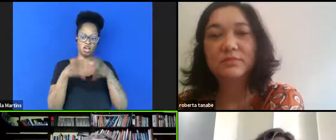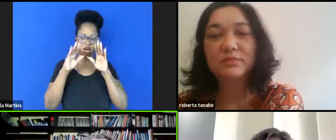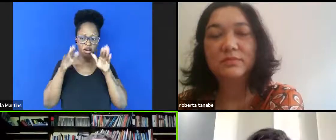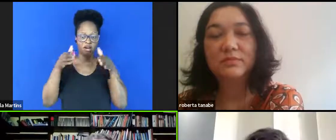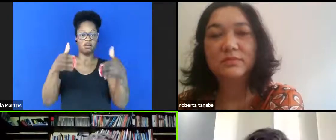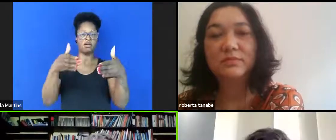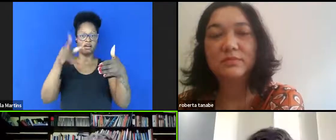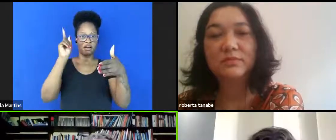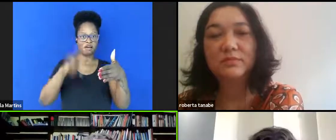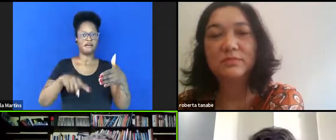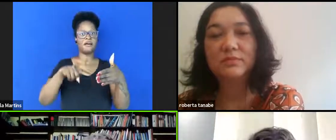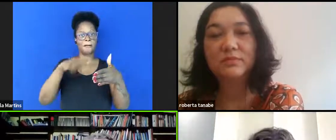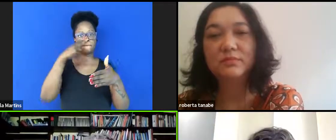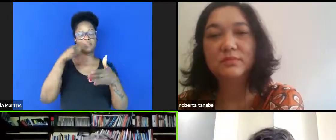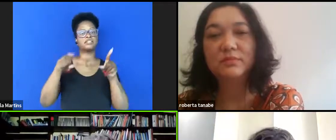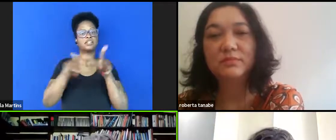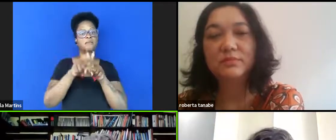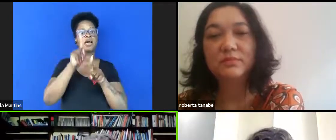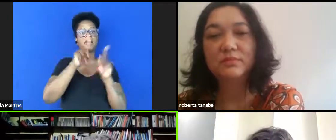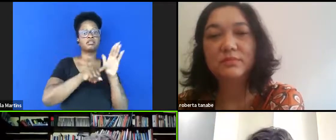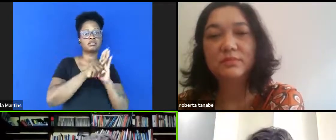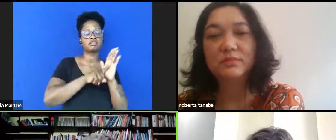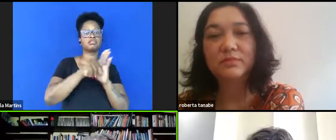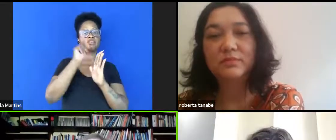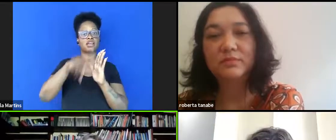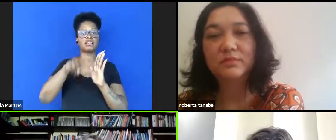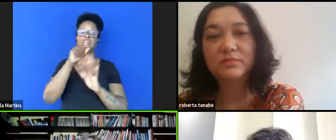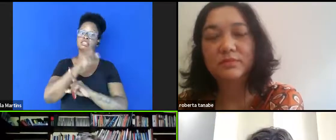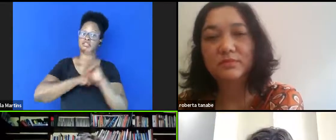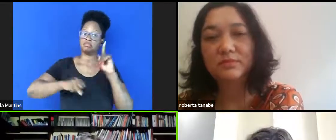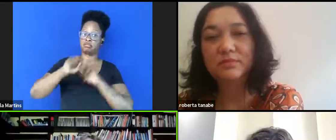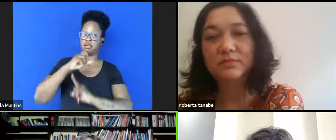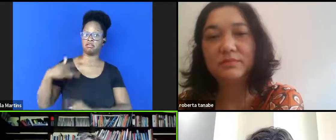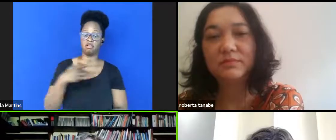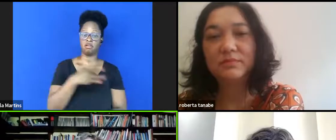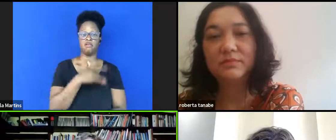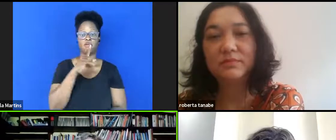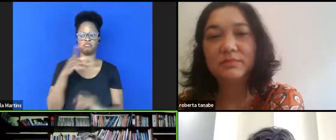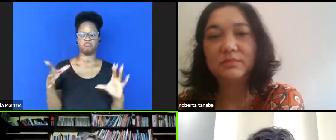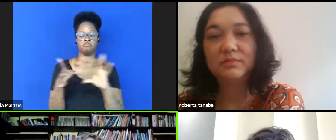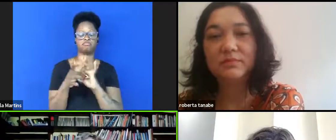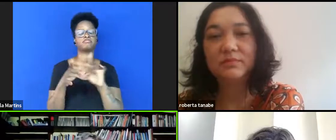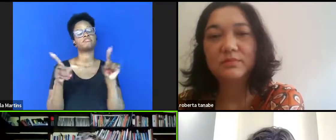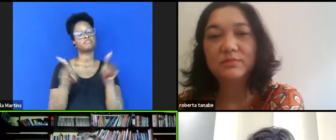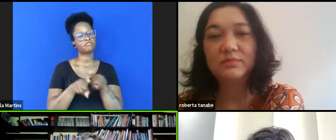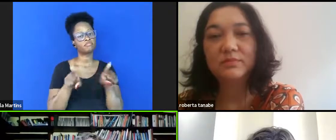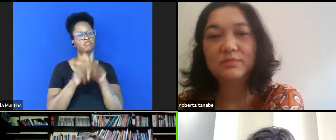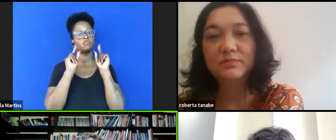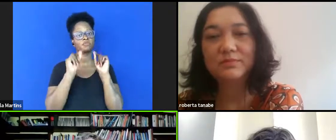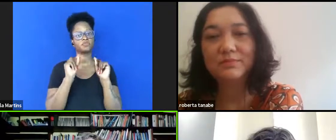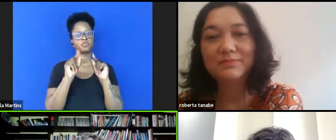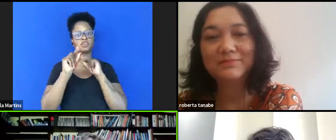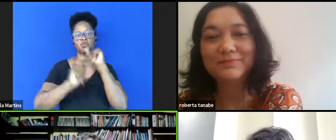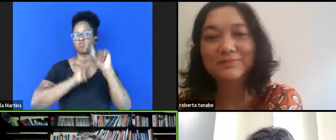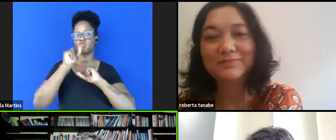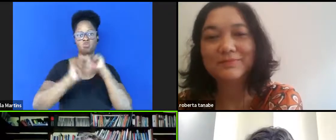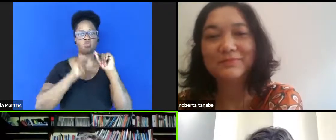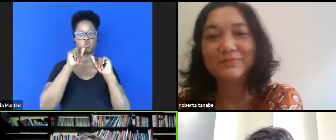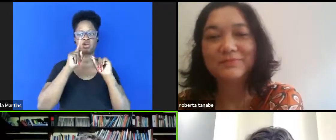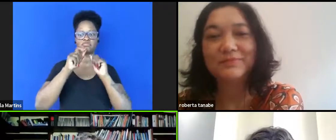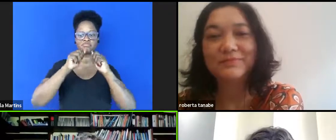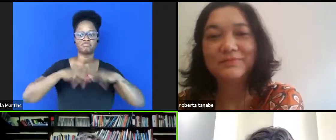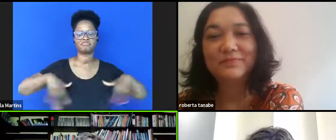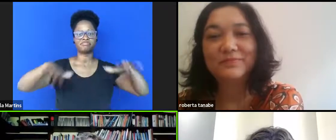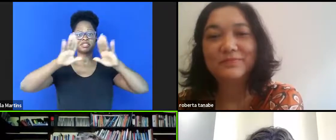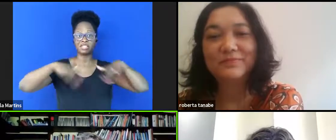dos seus tripés, que é as ciências sociais e humanas em saúde, articulando aí esse público, né, de